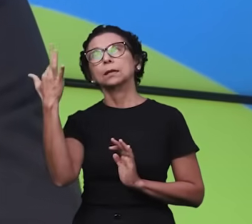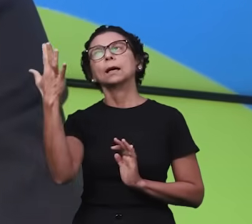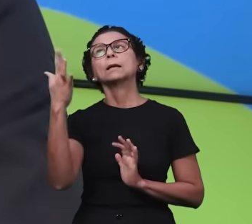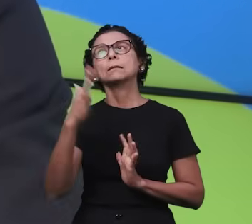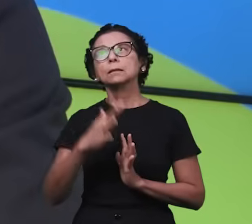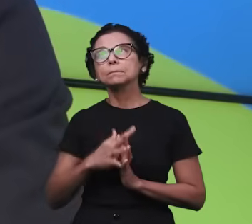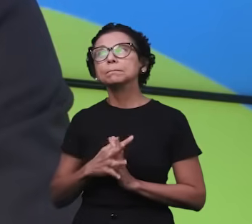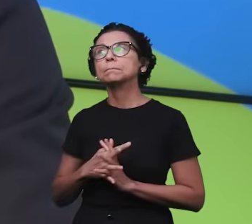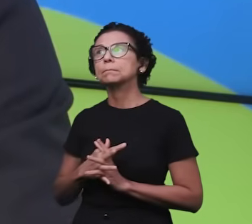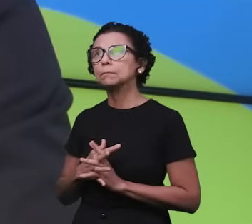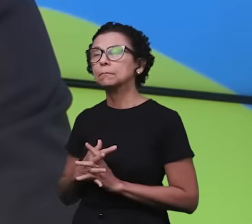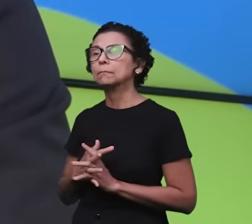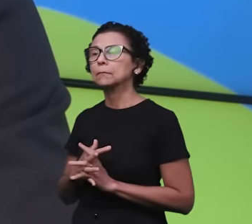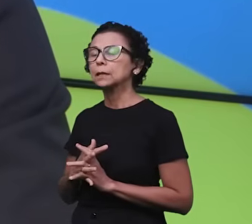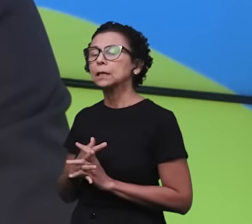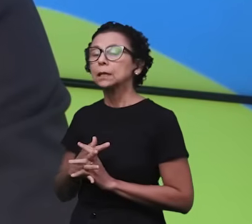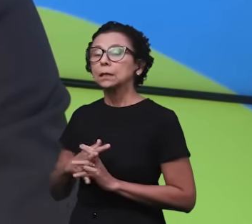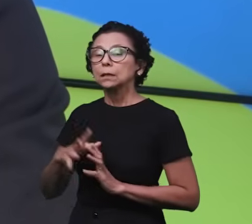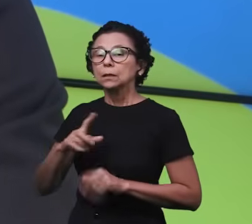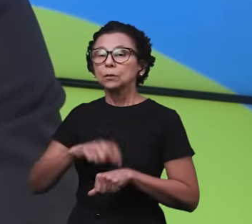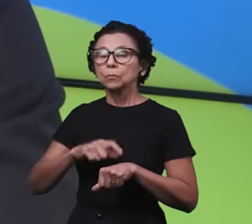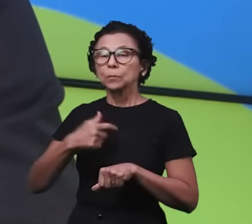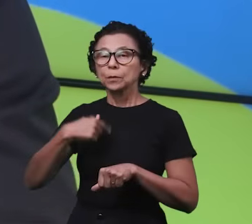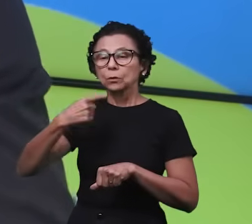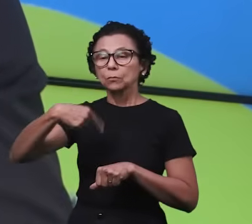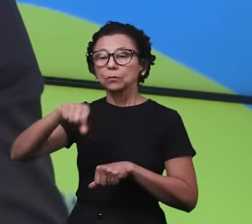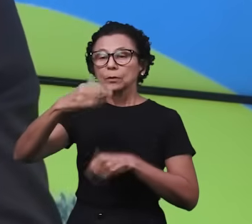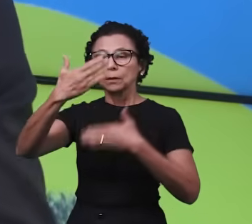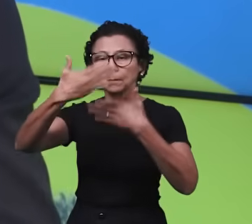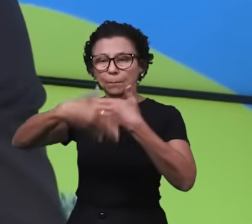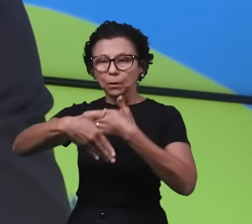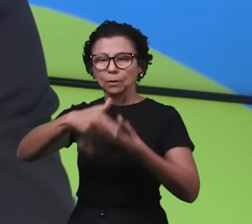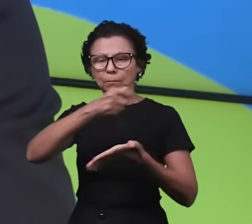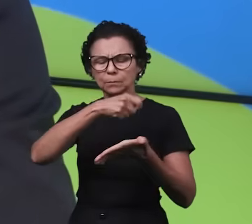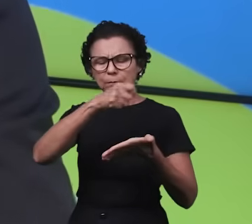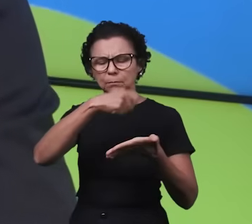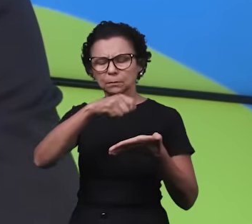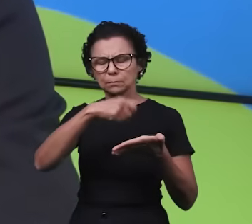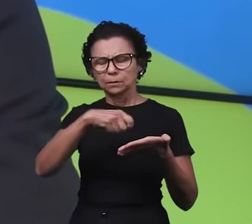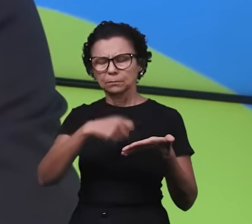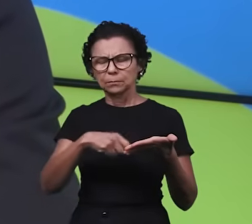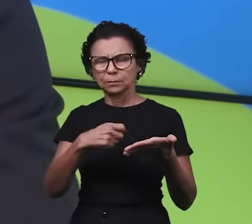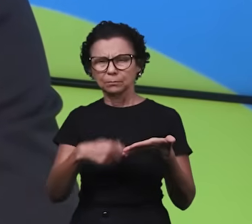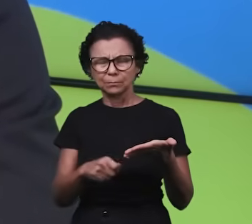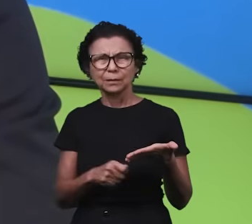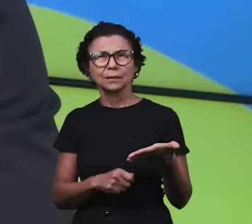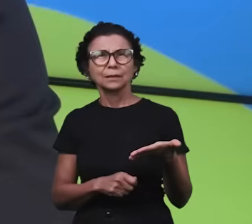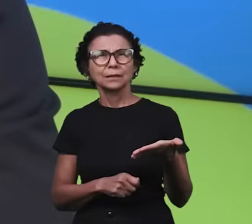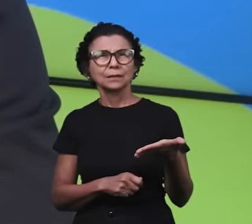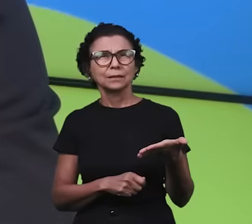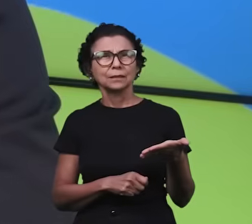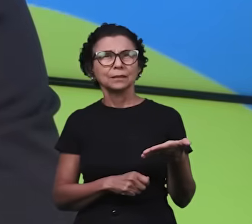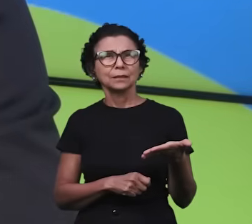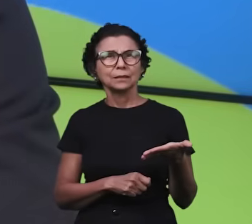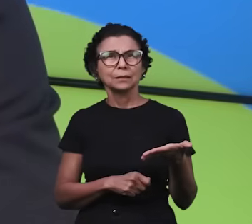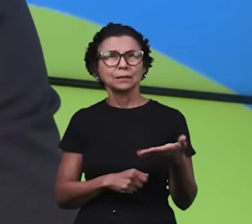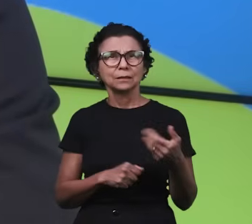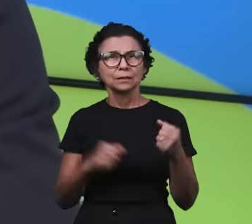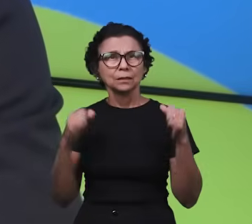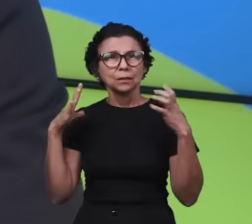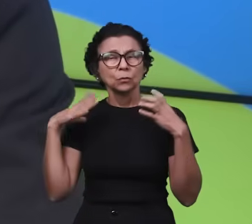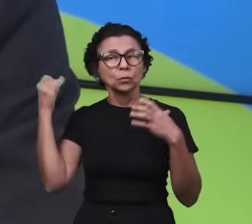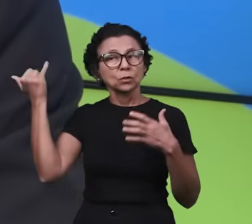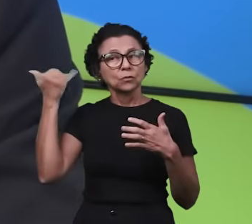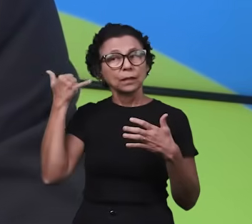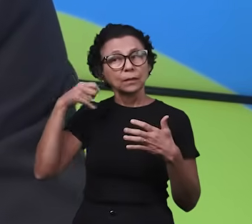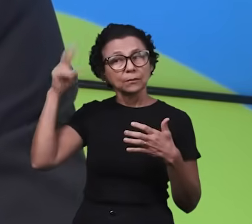E no momento que eu fazia a prova, as questões que às vezes pairavam dúvidas, o anjo falava comigo, essa questão. Você